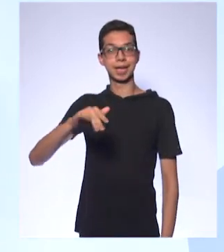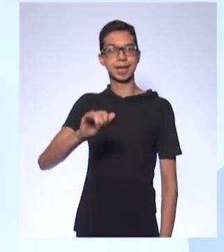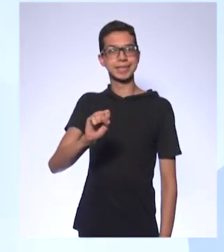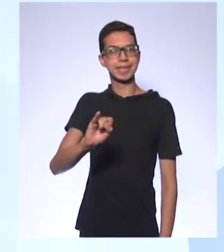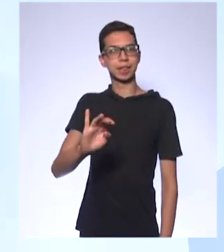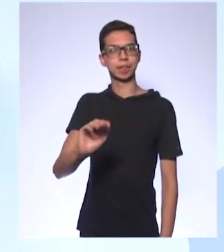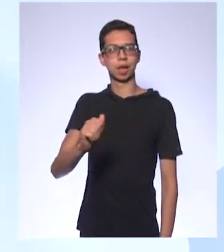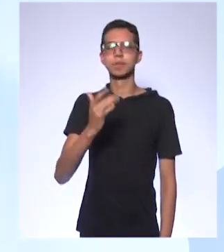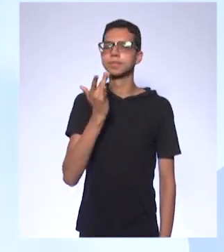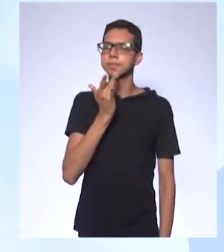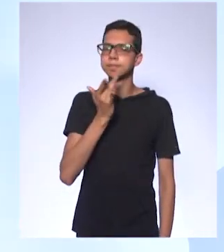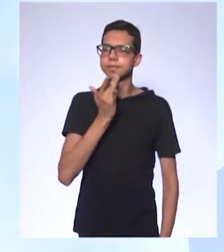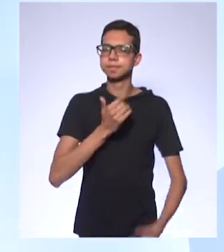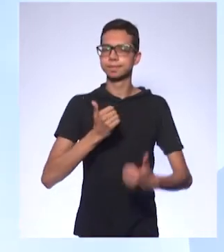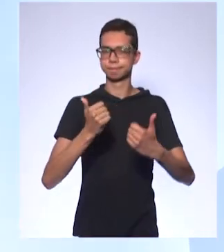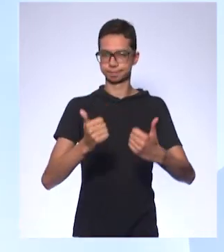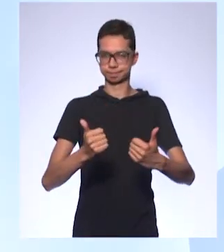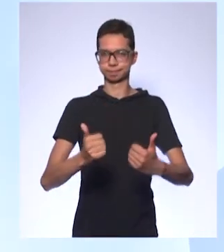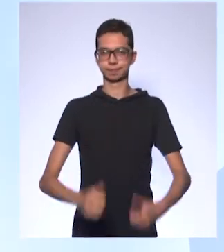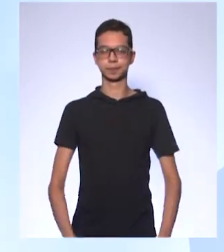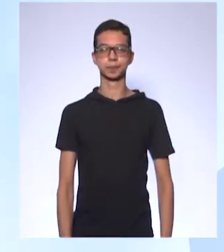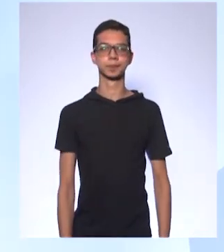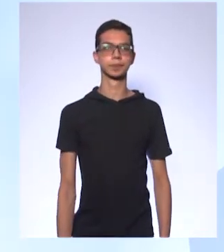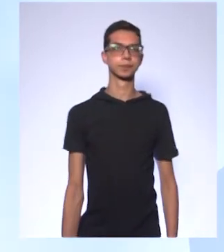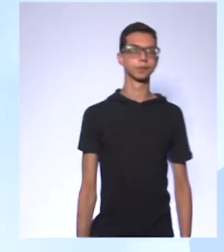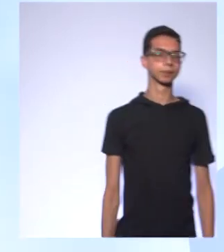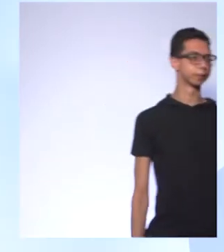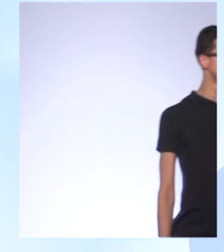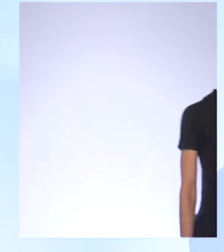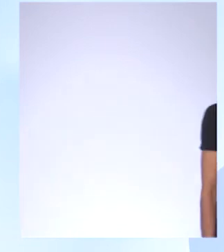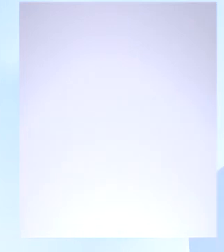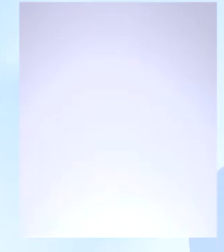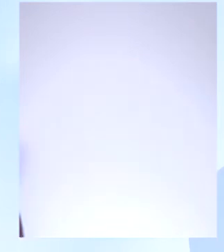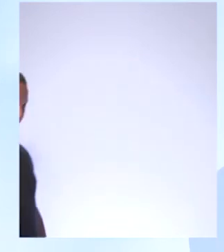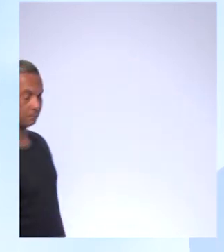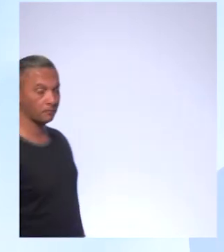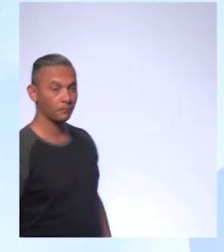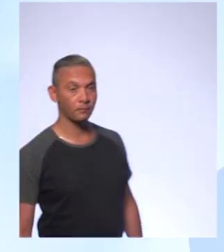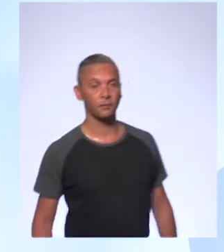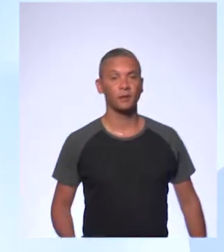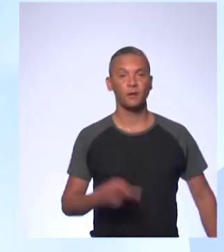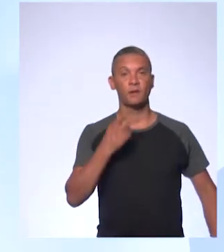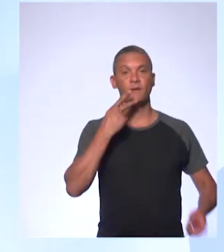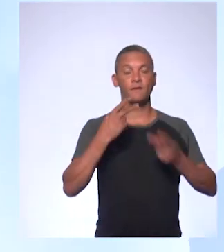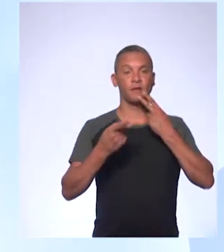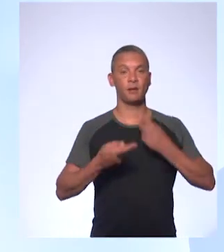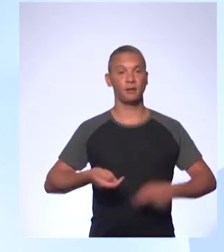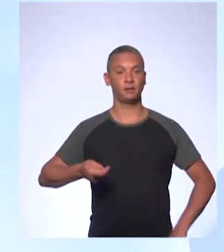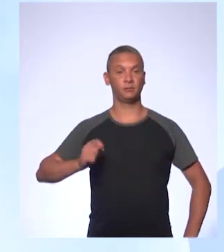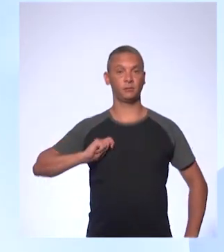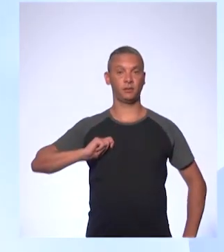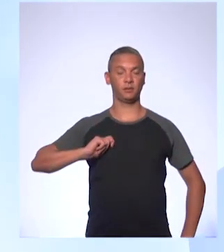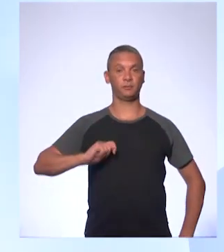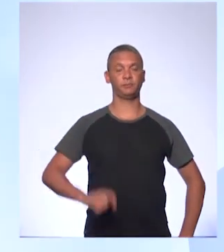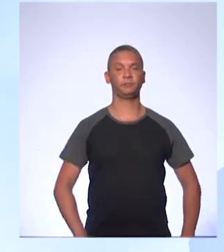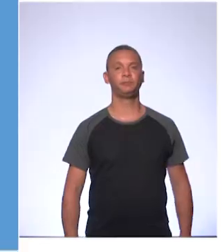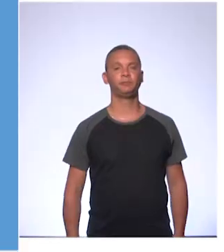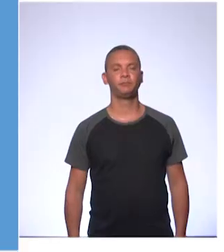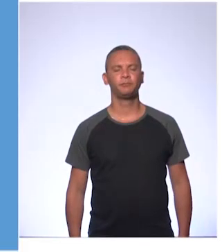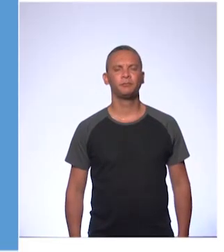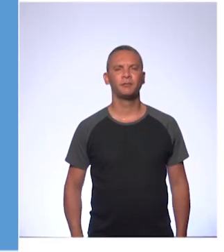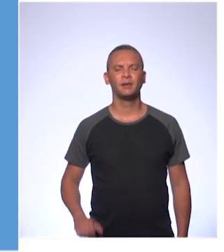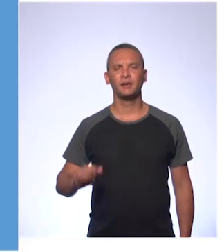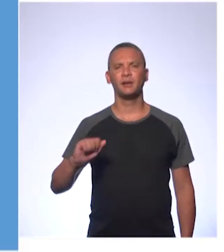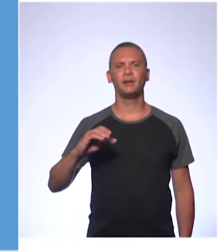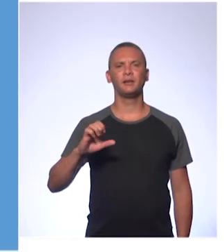é isso. Então, vamos lá. La traición exquisita de tu aceituna. Aceituna, ele está falando